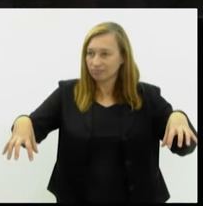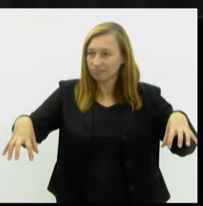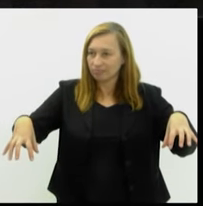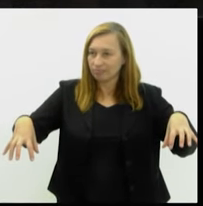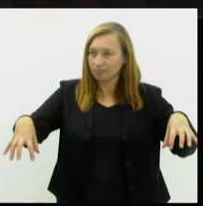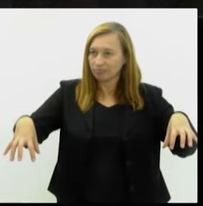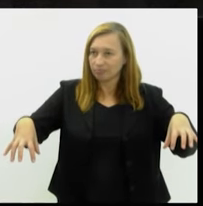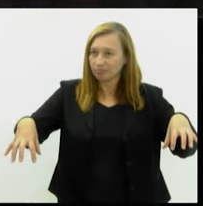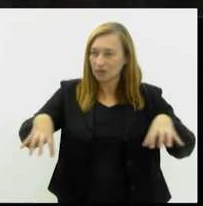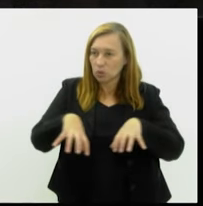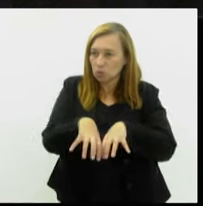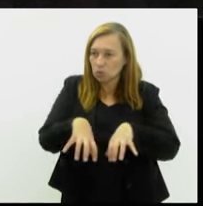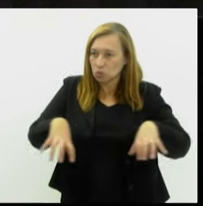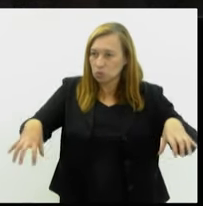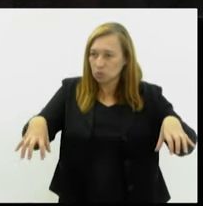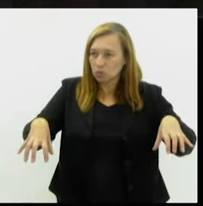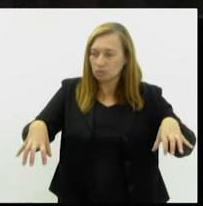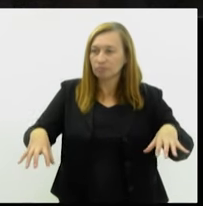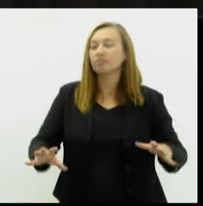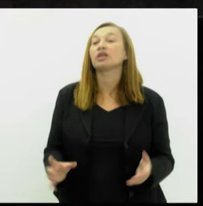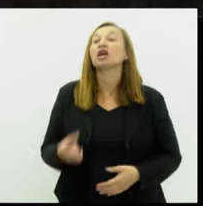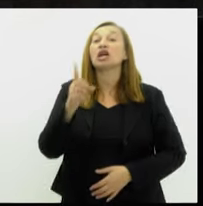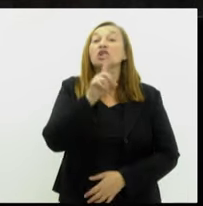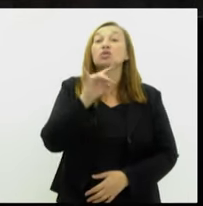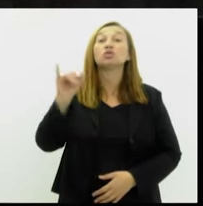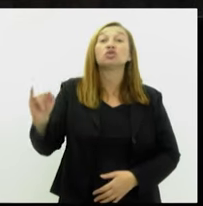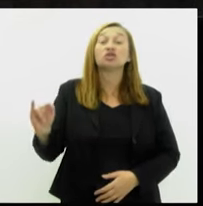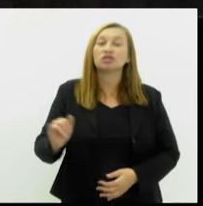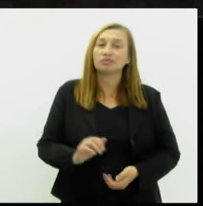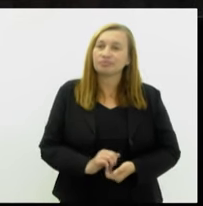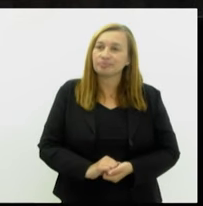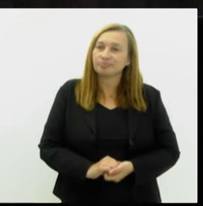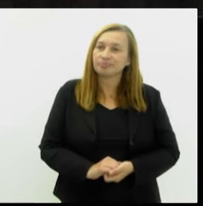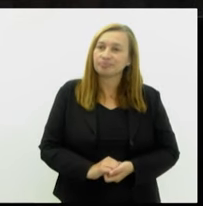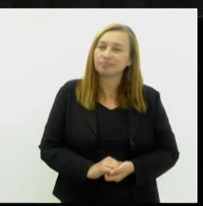distintas. E no dia